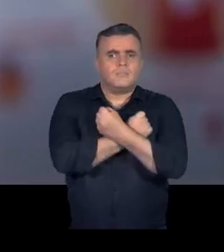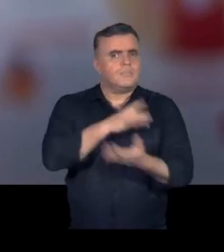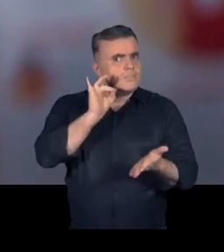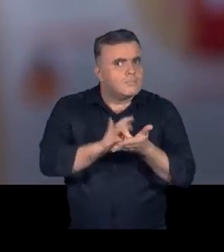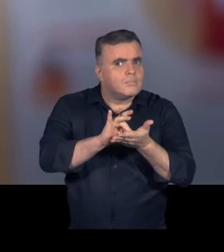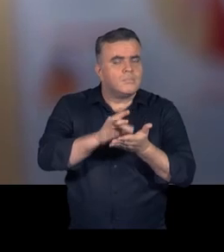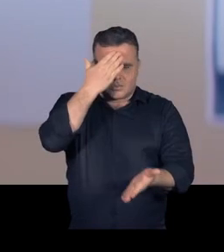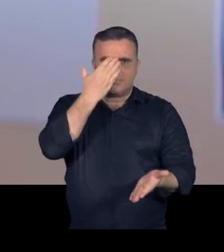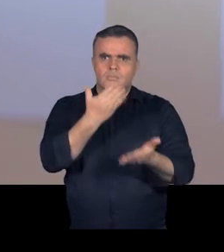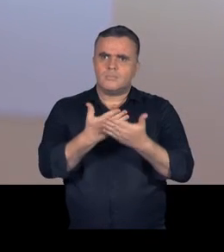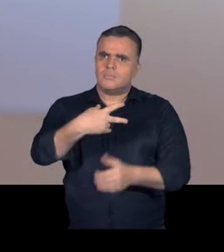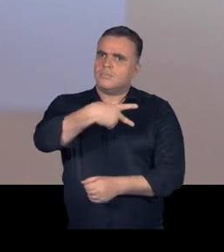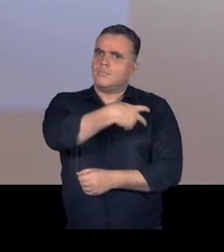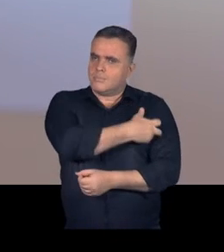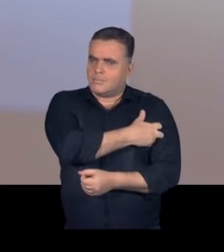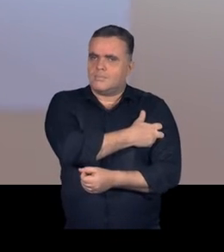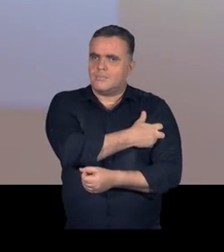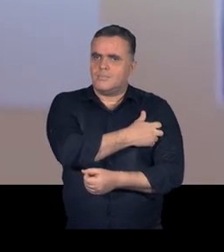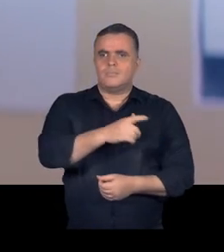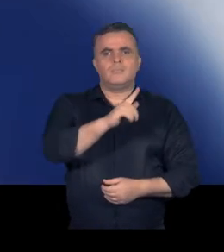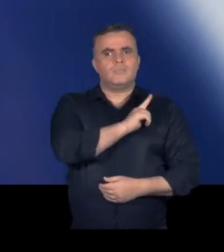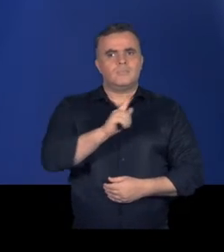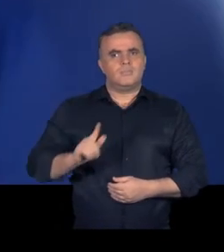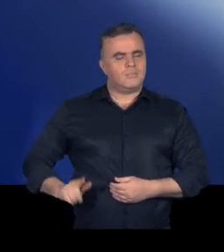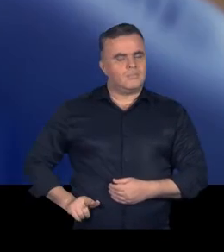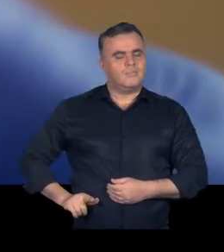de abraços, confie na vacinação.